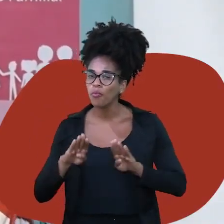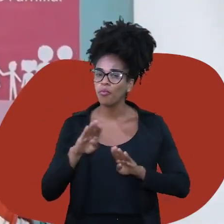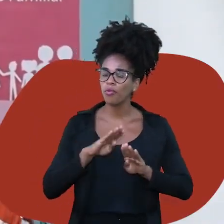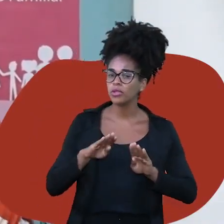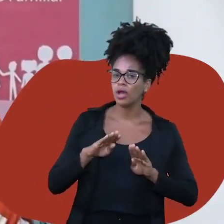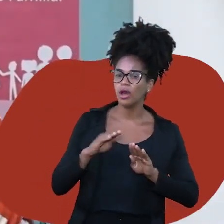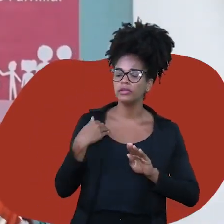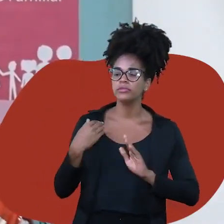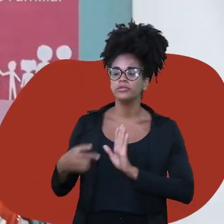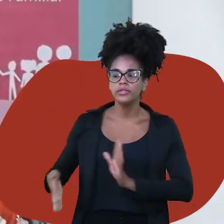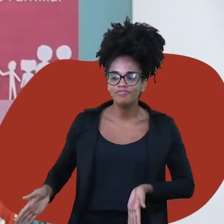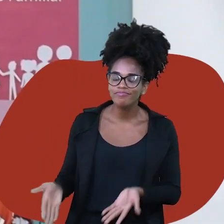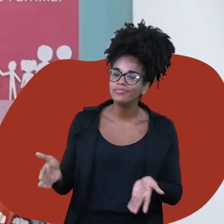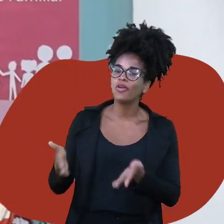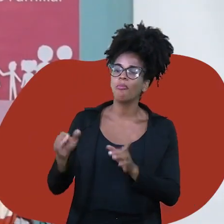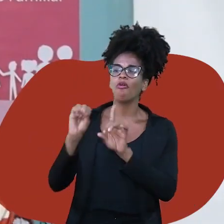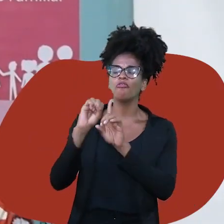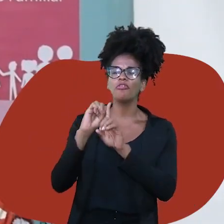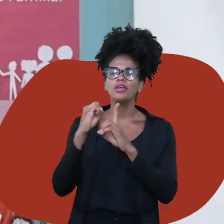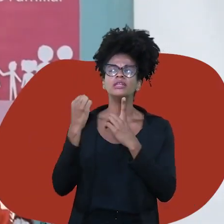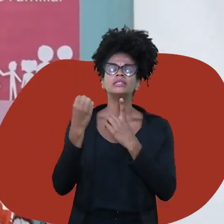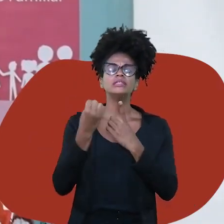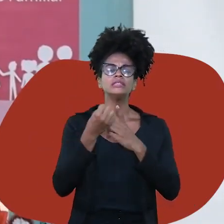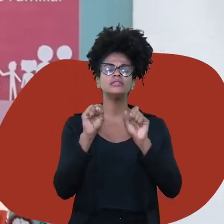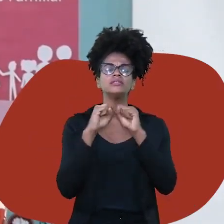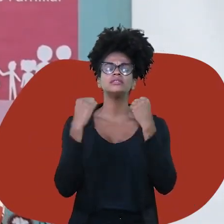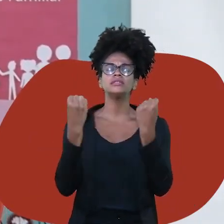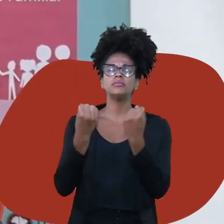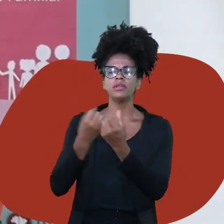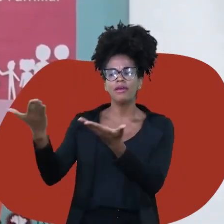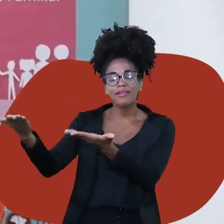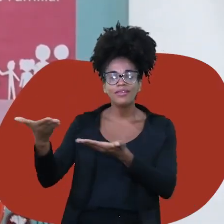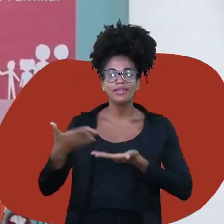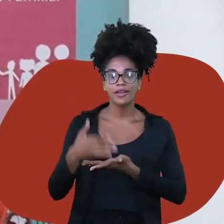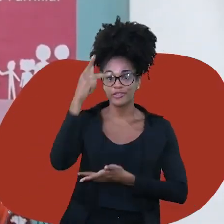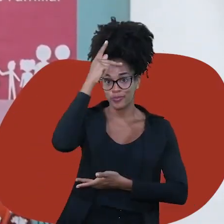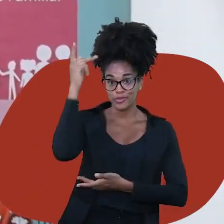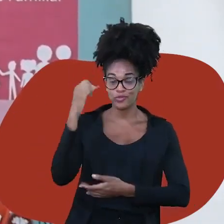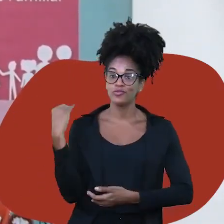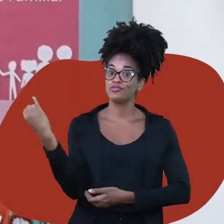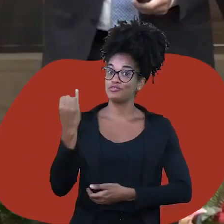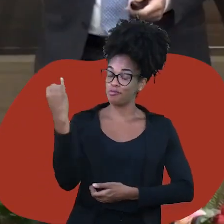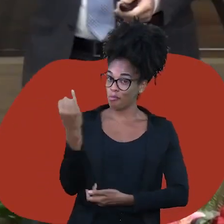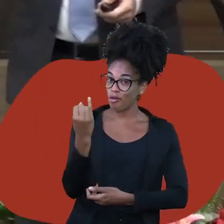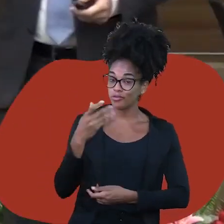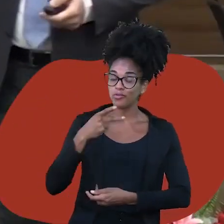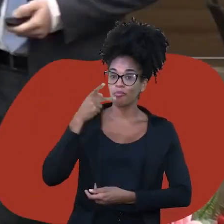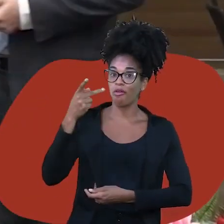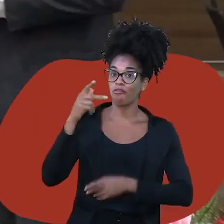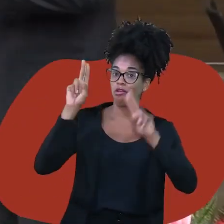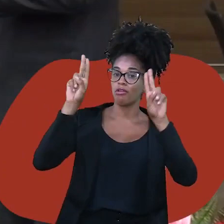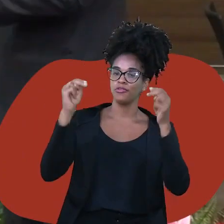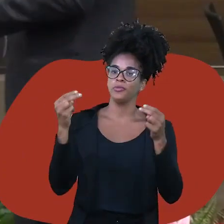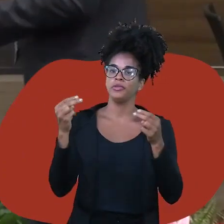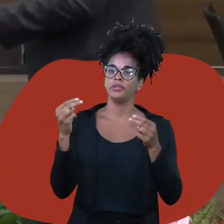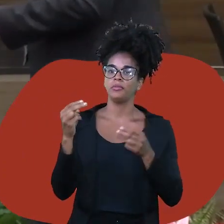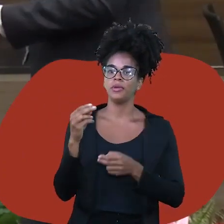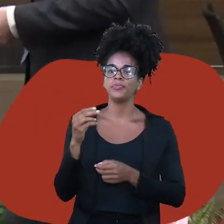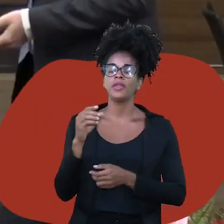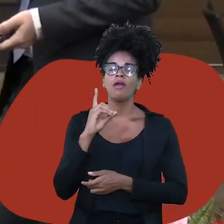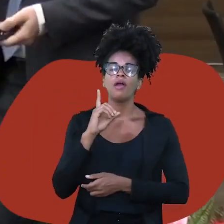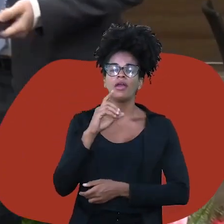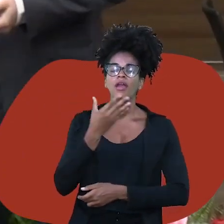carinho desenvolveu esses seminários, trazendo realmente autoridades em âmbito nacional para falar sobre o tema. Né, Dr. Sidney Fiore,